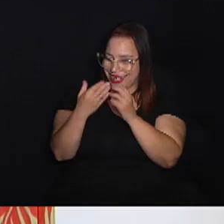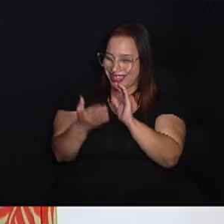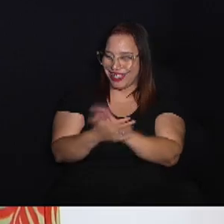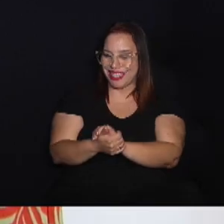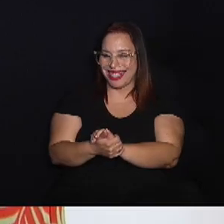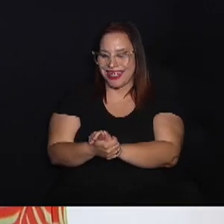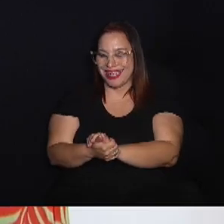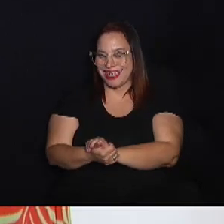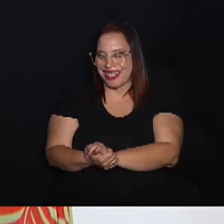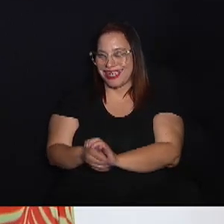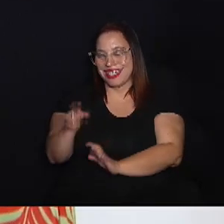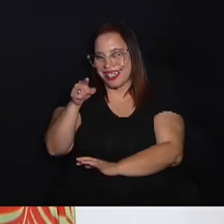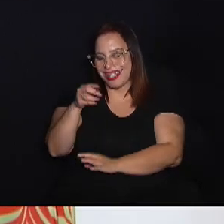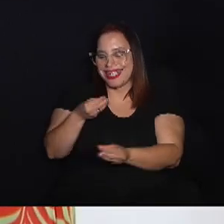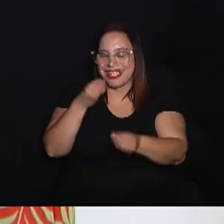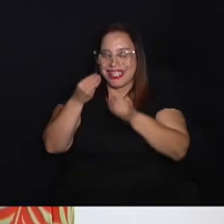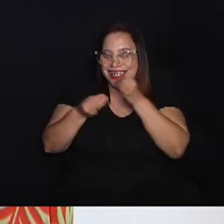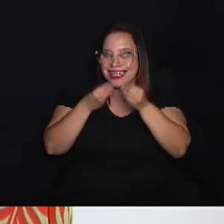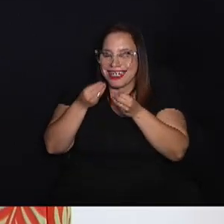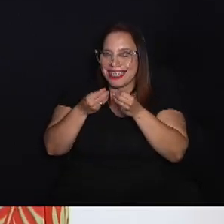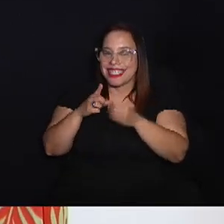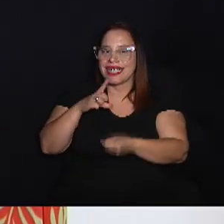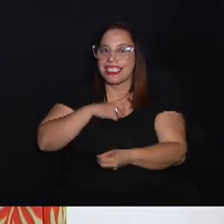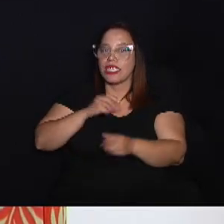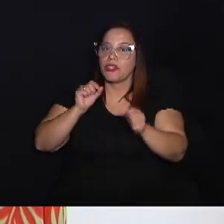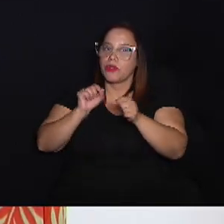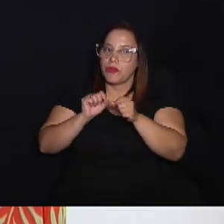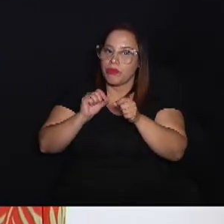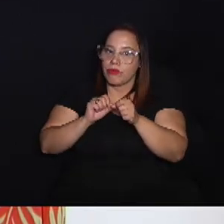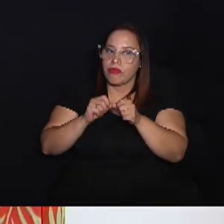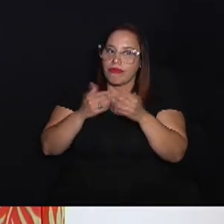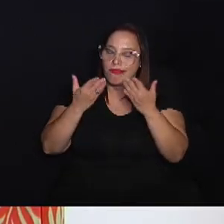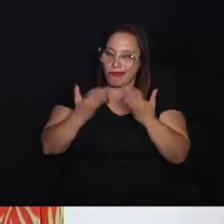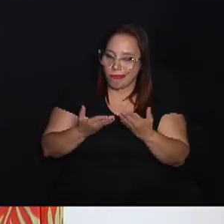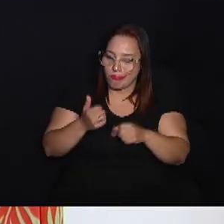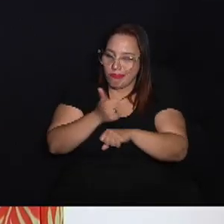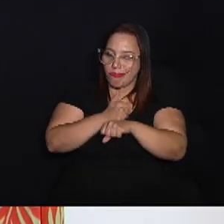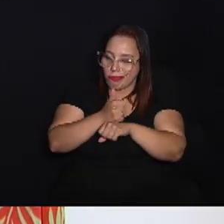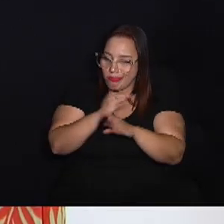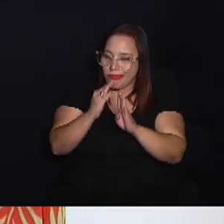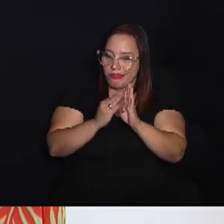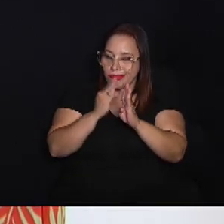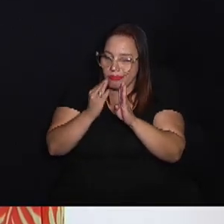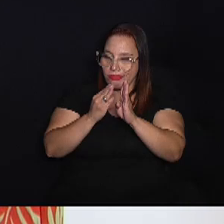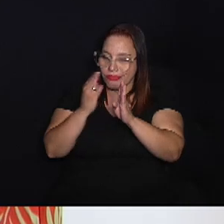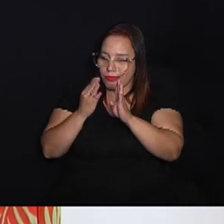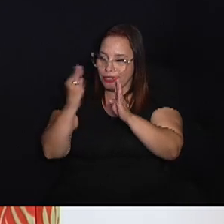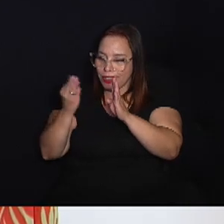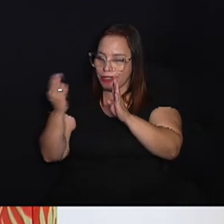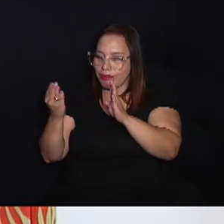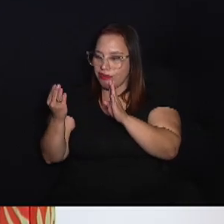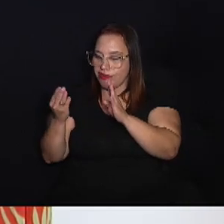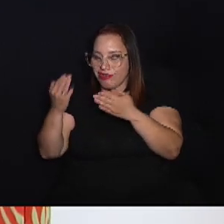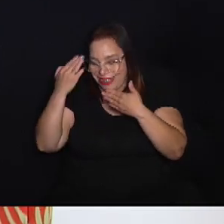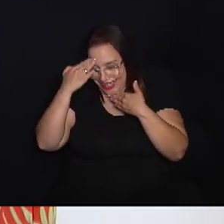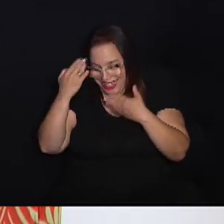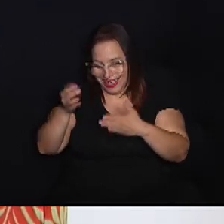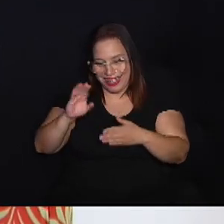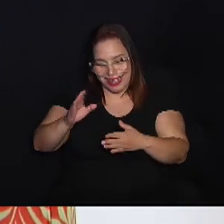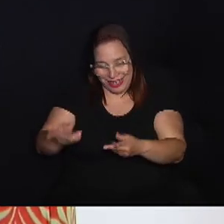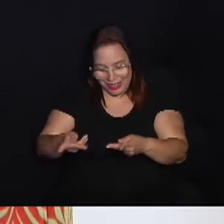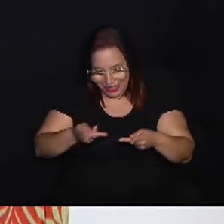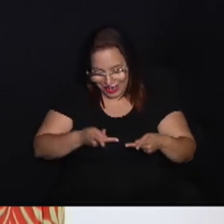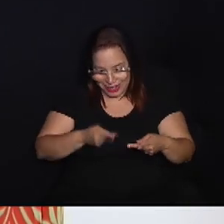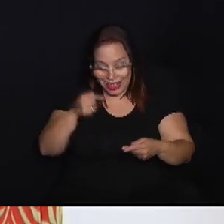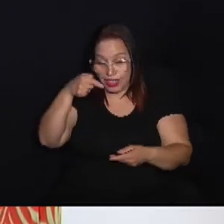e falando para você como você tem que fazer para se tornar um profissional, um bibliotecário. Quero agradecer a sua